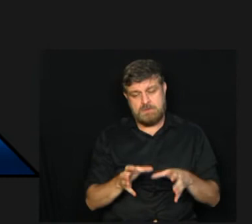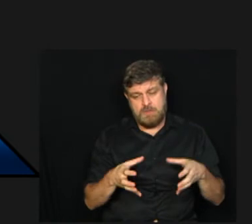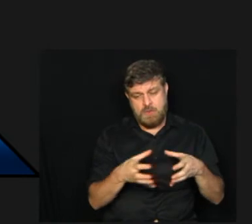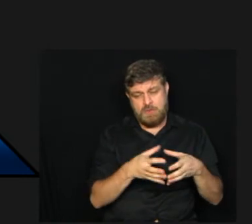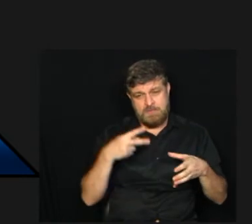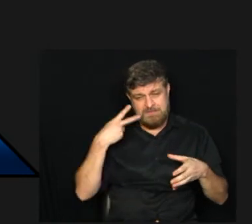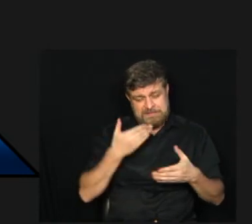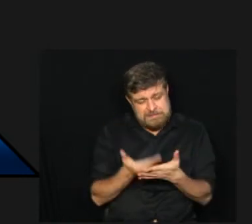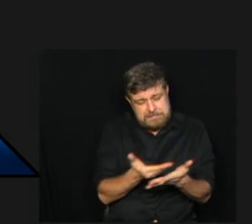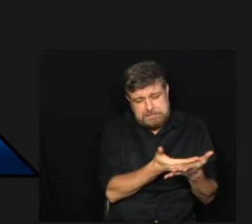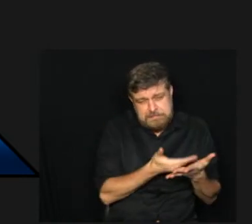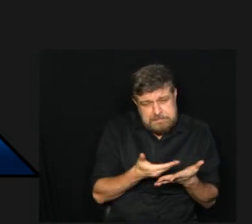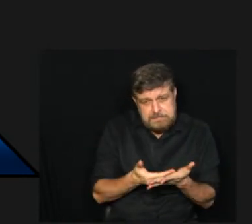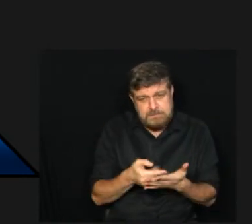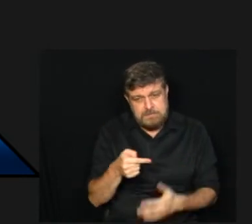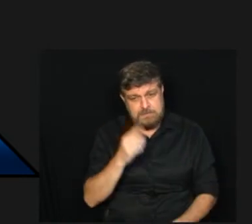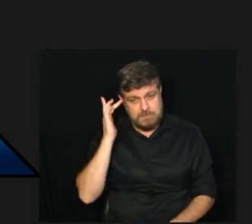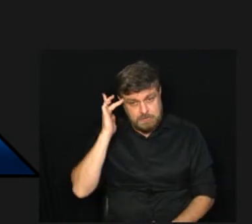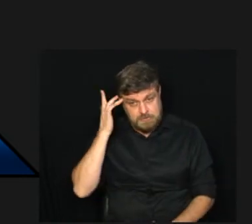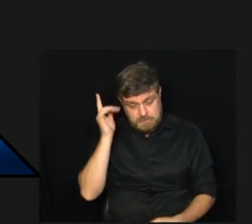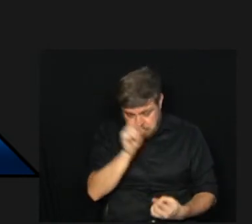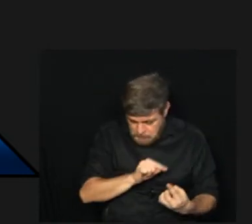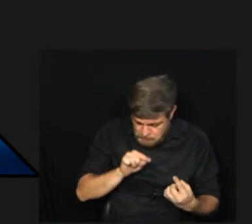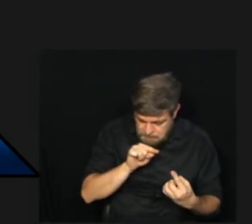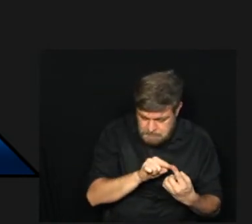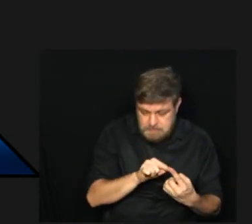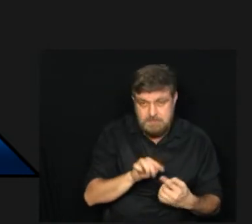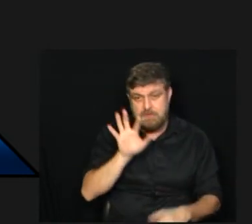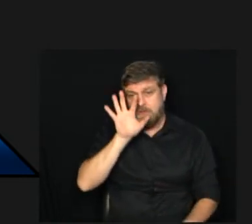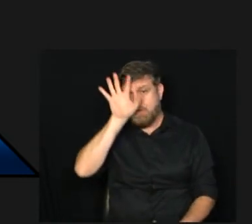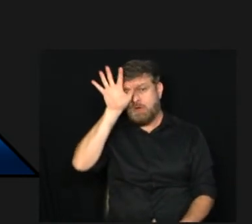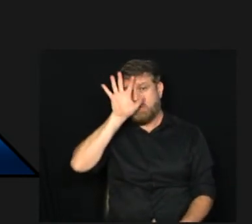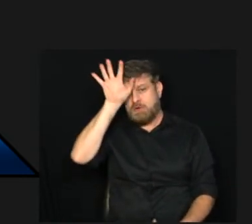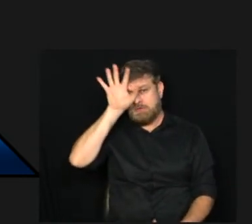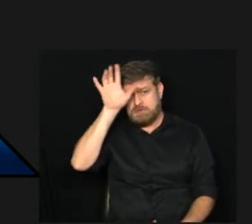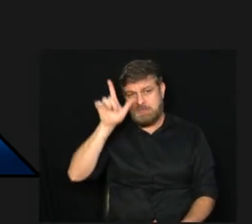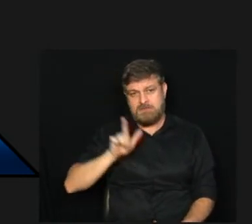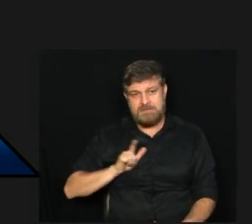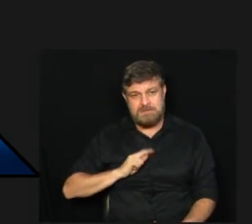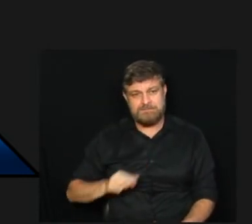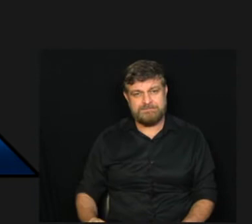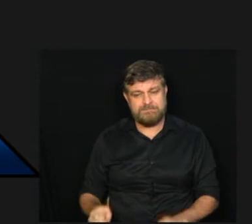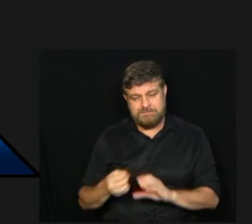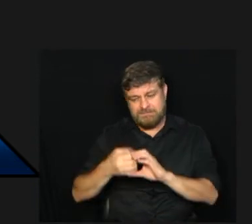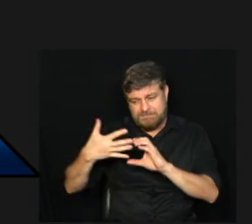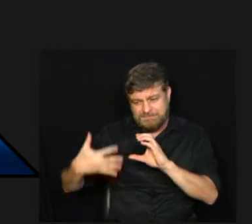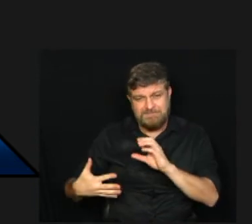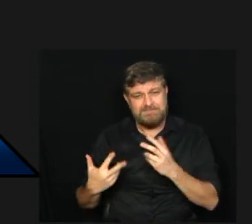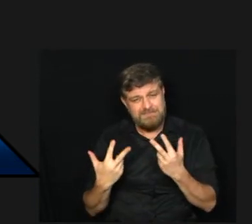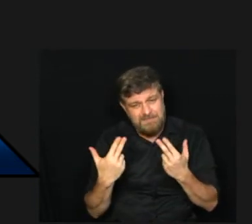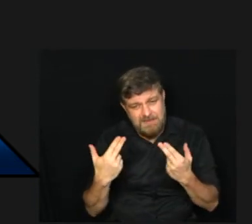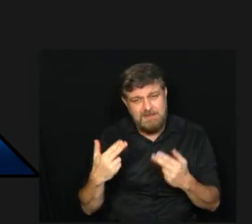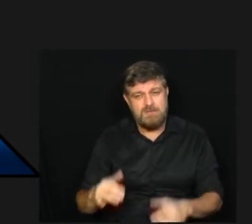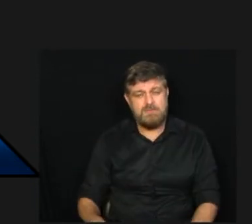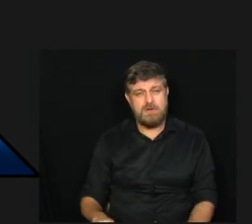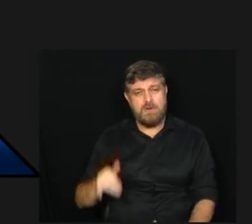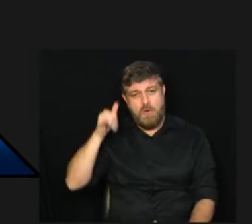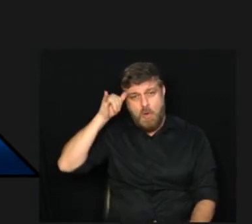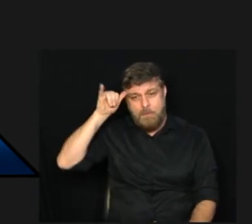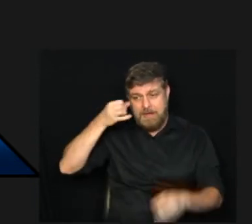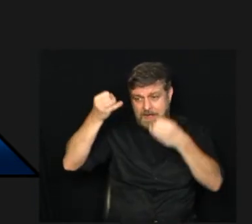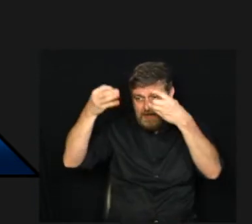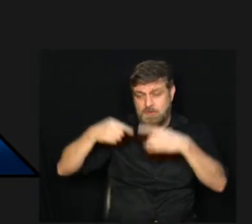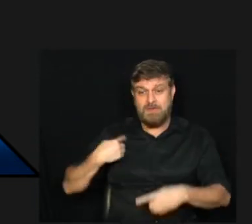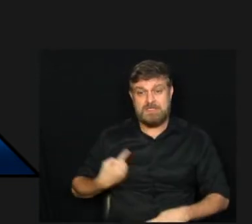aqui, eu acho que é para isso. Quando o Thiago fala que depende de classificações, como o Paulo falou aí também, classificações para a gente ganhar essa